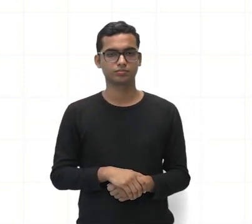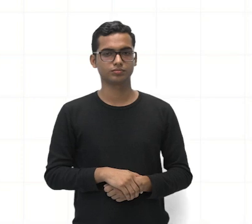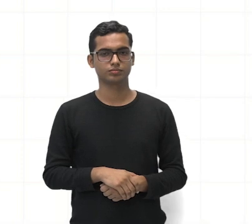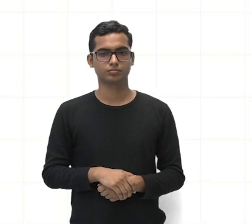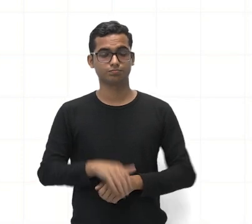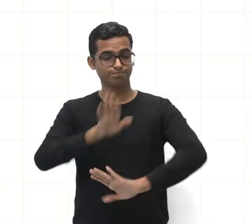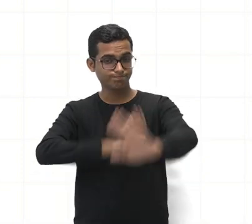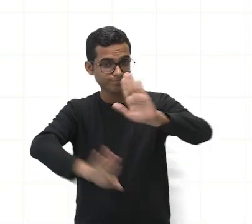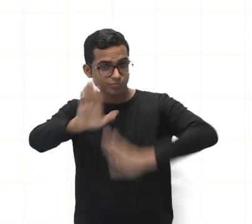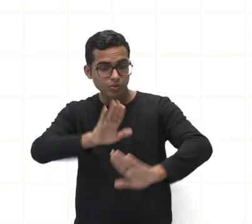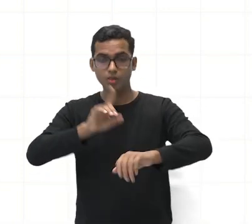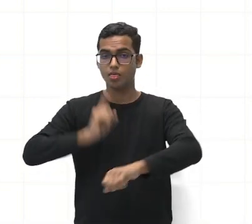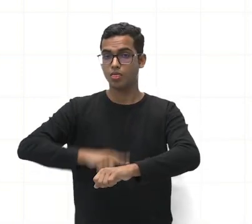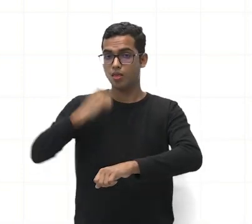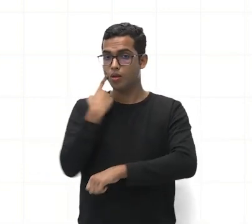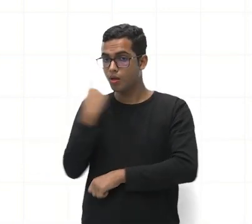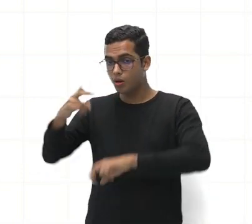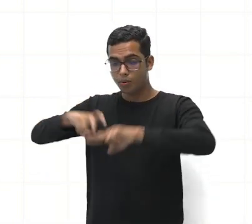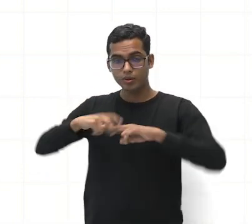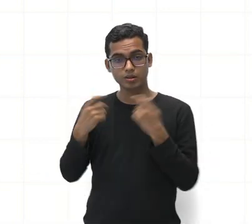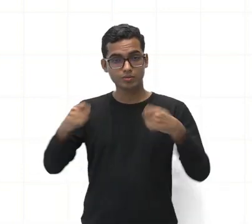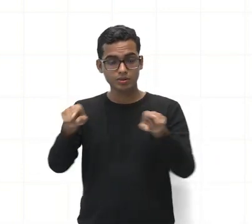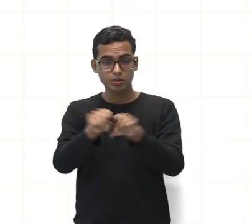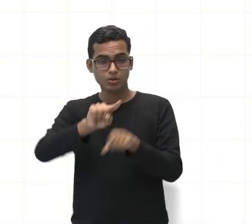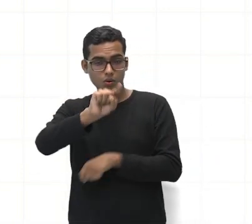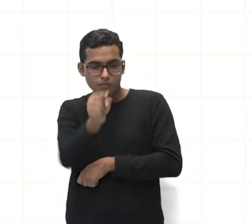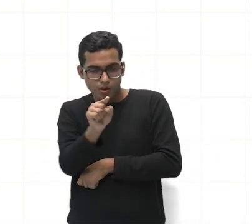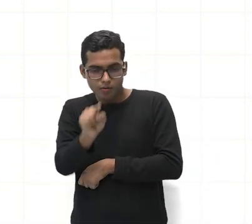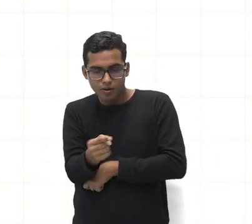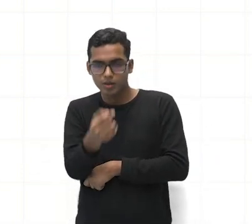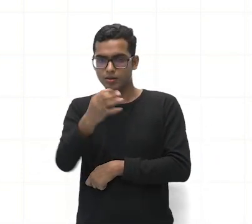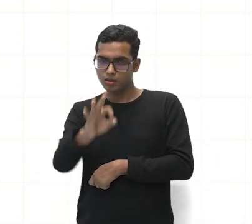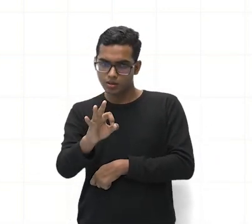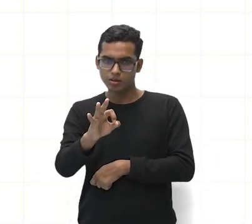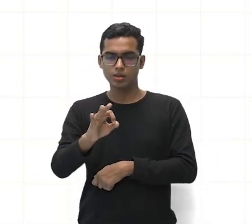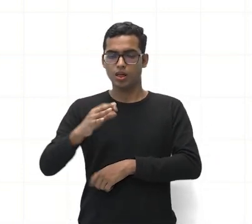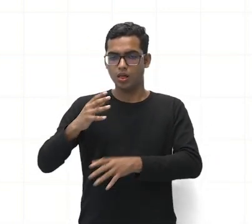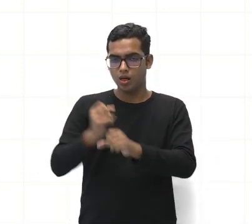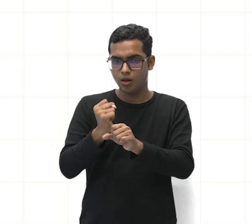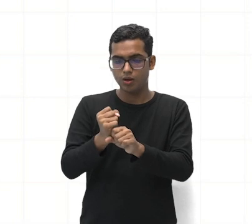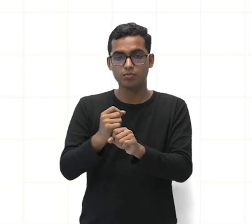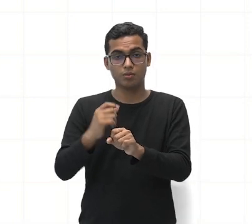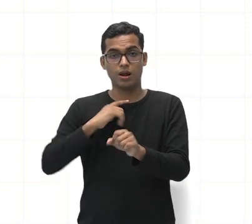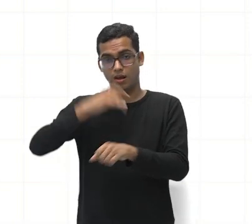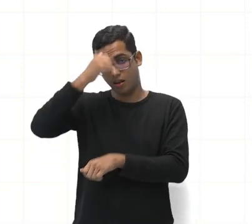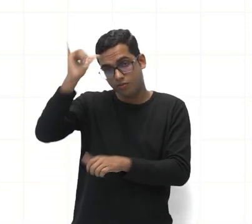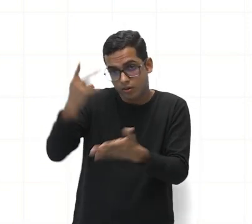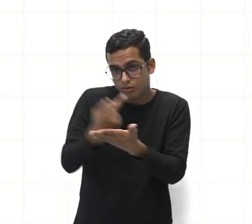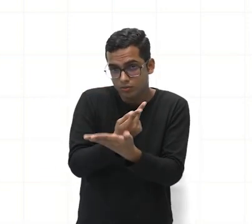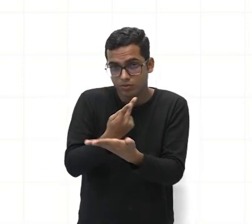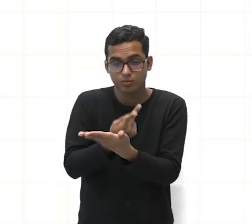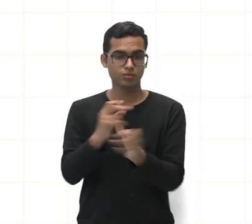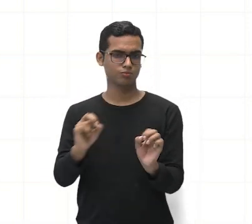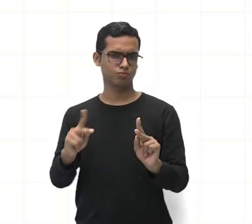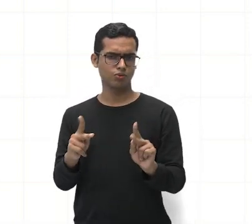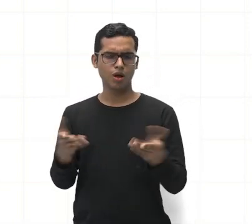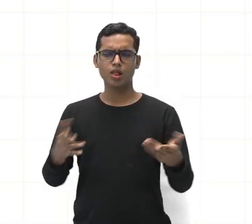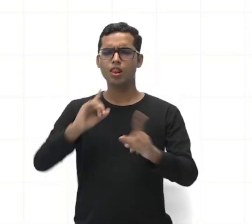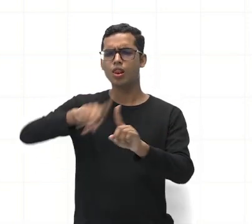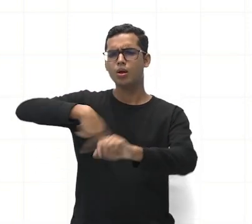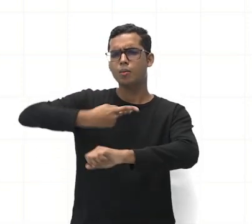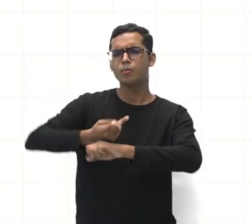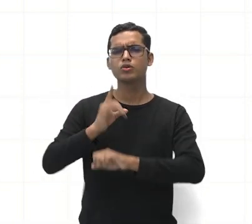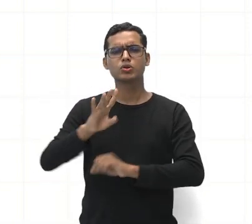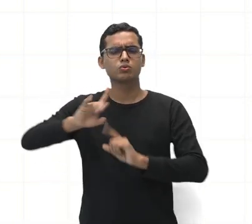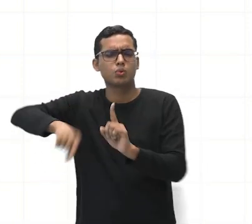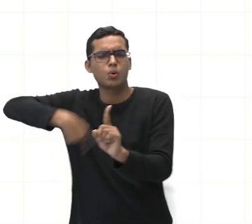você precisa colocar vírgula embaixo de vírgula, senão a coisa vai dar errado, o teu cálculo vai dar errado. Depois disso, alunos, é só somar, tá bom?